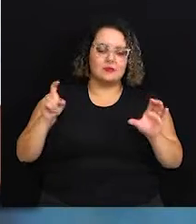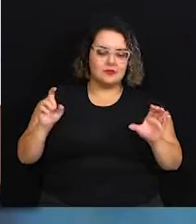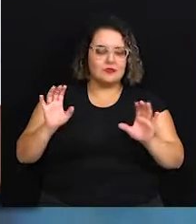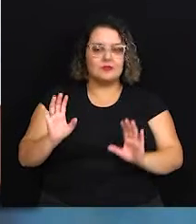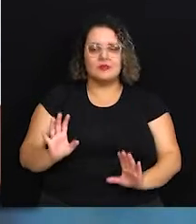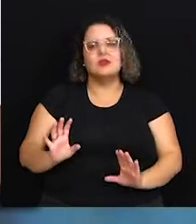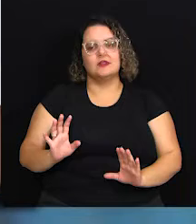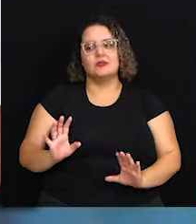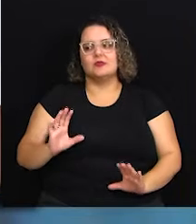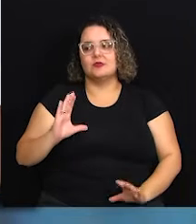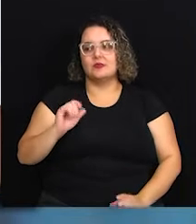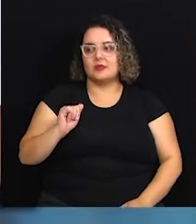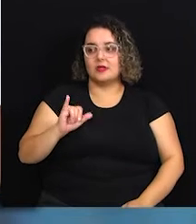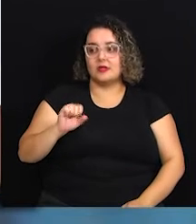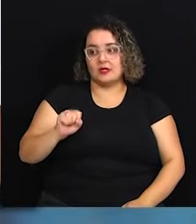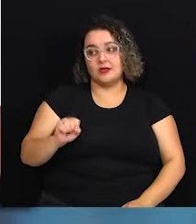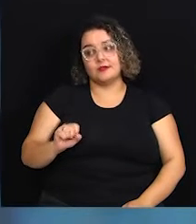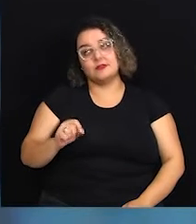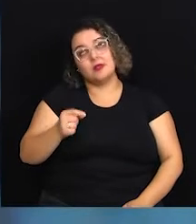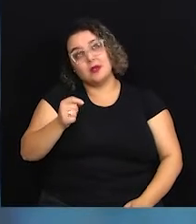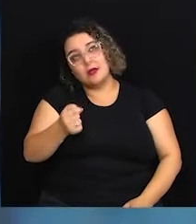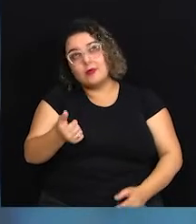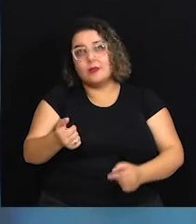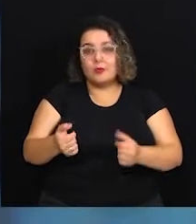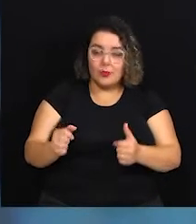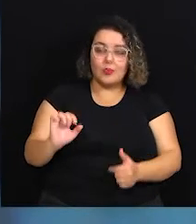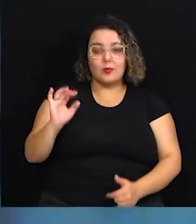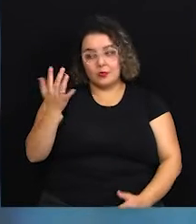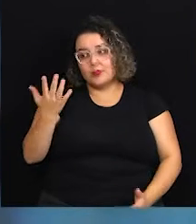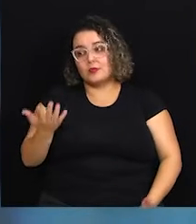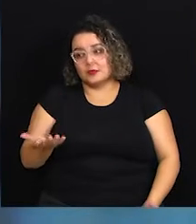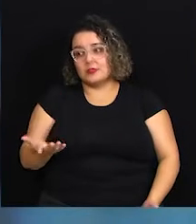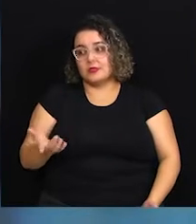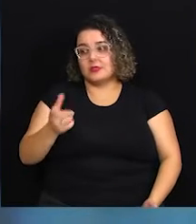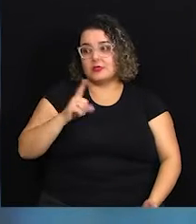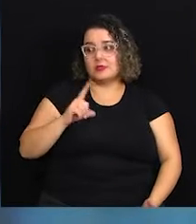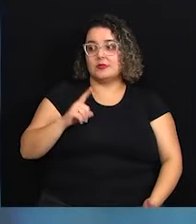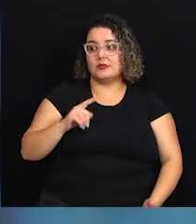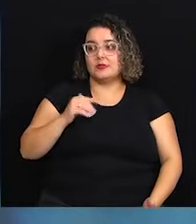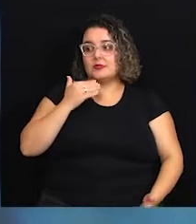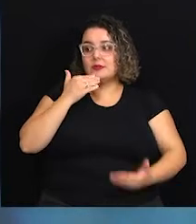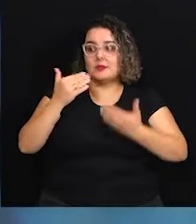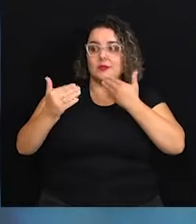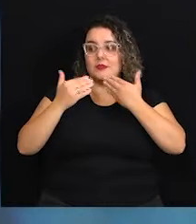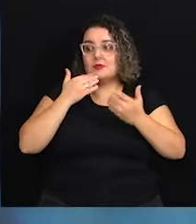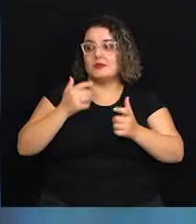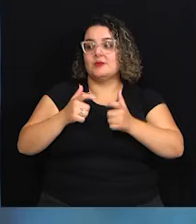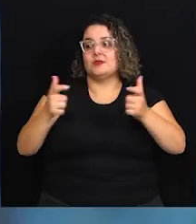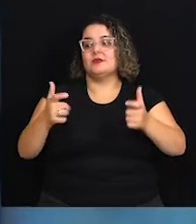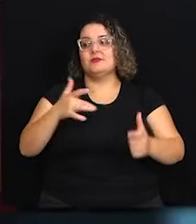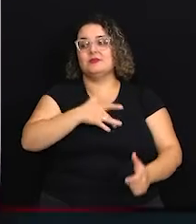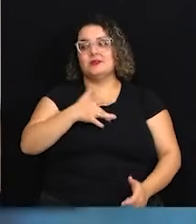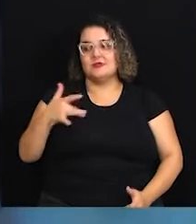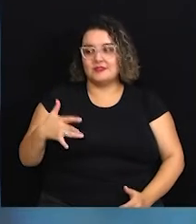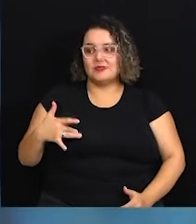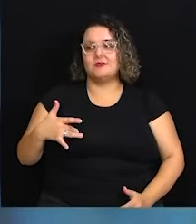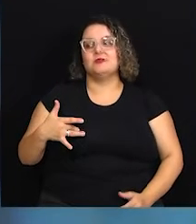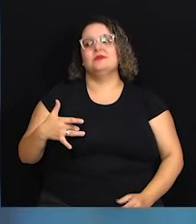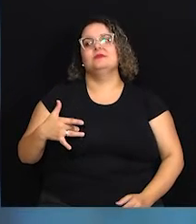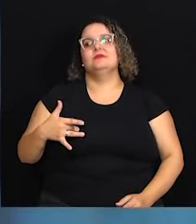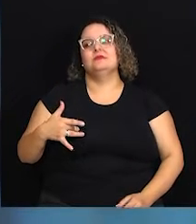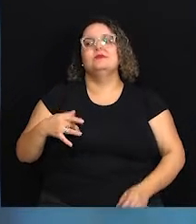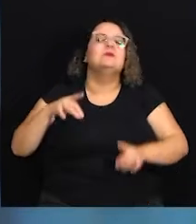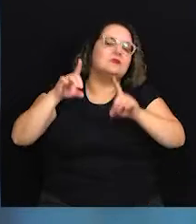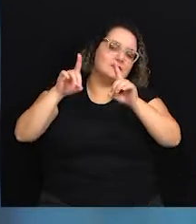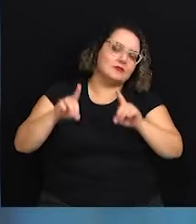né? O que acontece pouco, porque as crianças que a gente atende, elas têm uma demanda grande, né? Uma demanda de saúde, pela deficiência, por